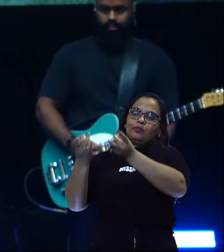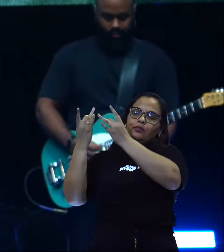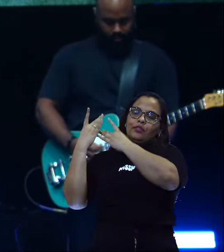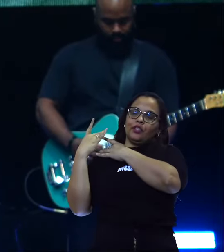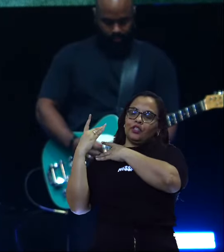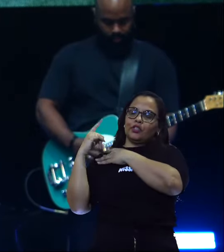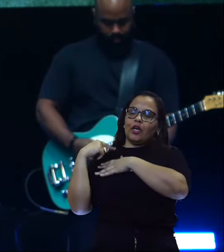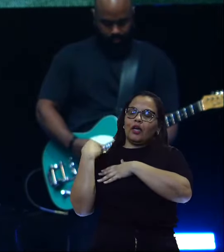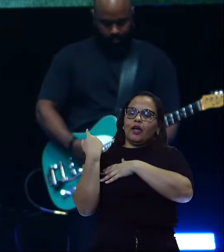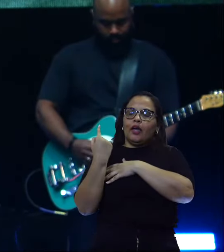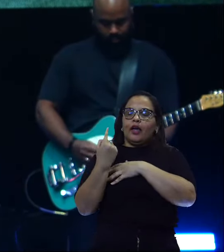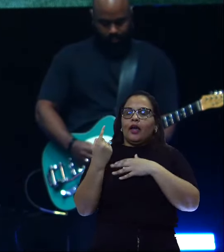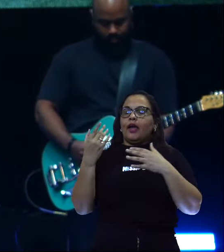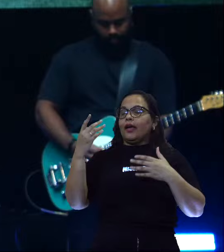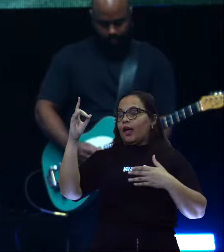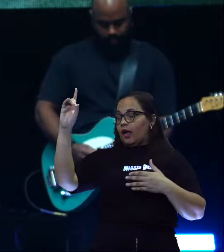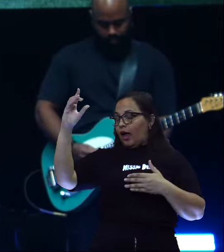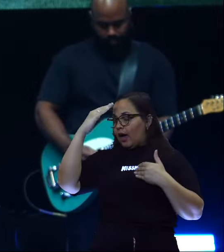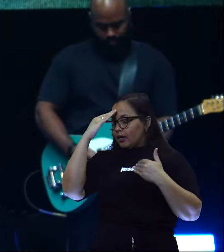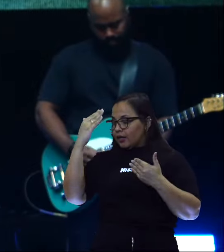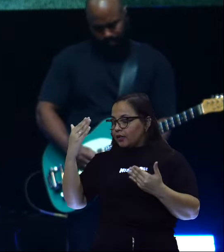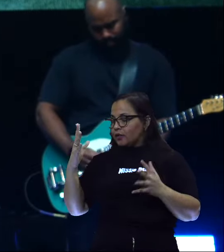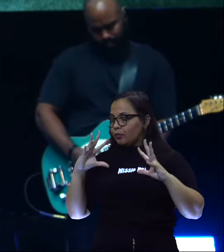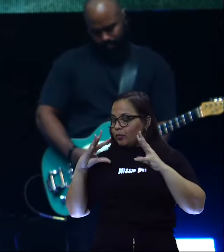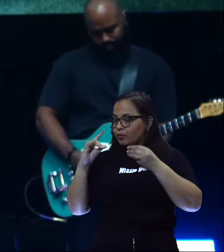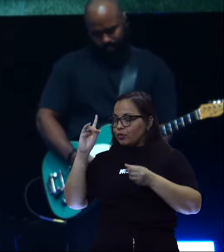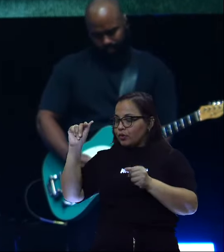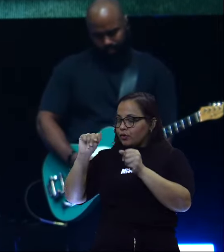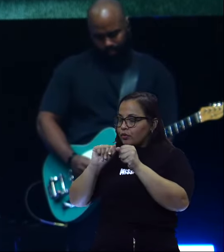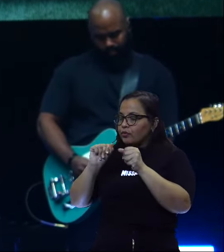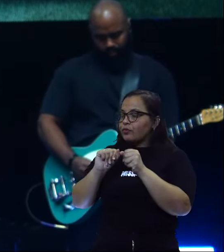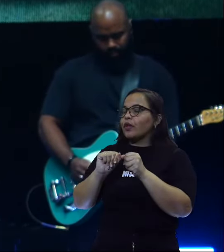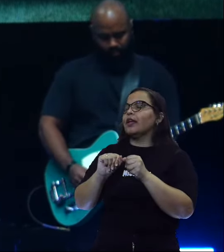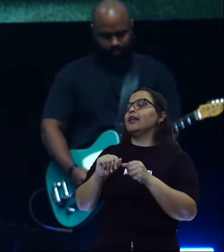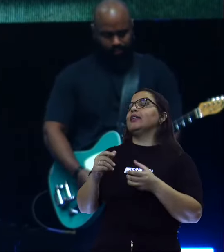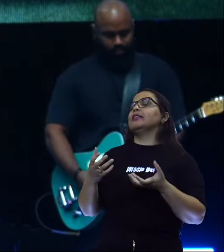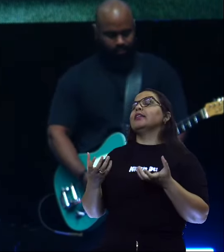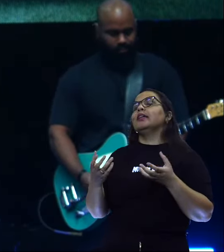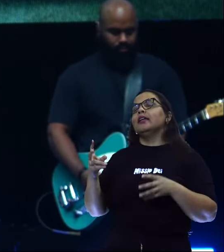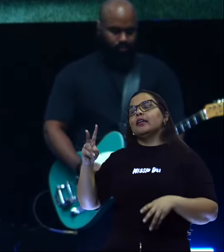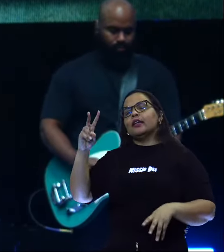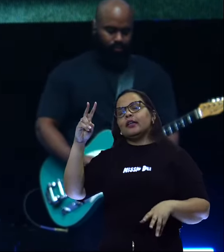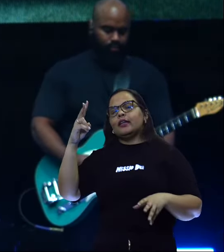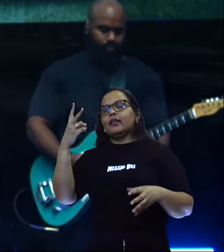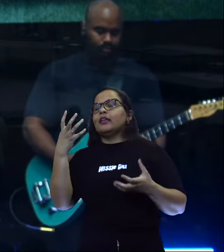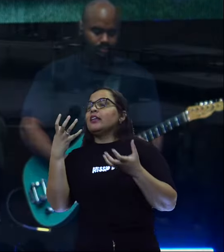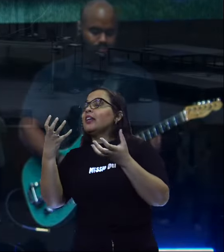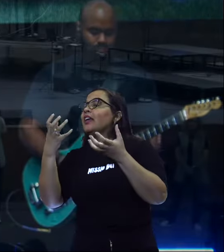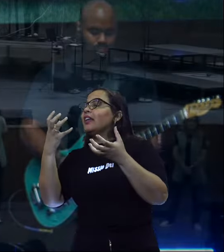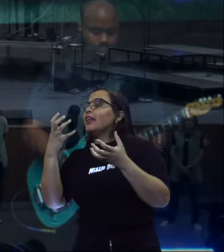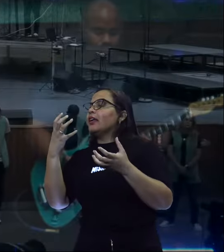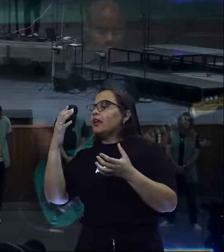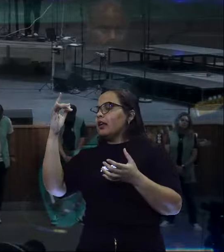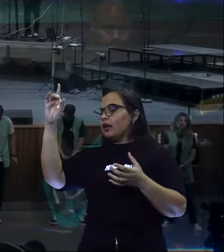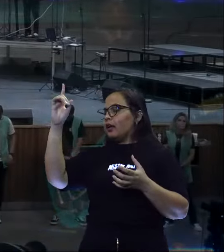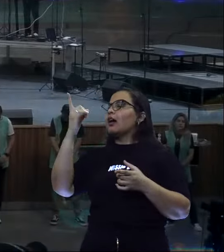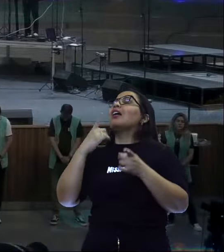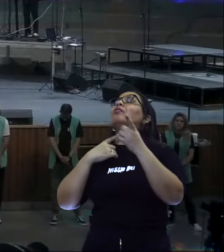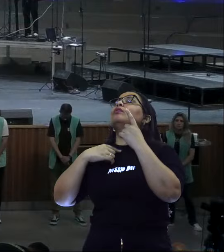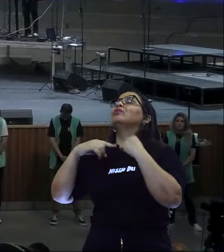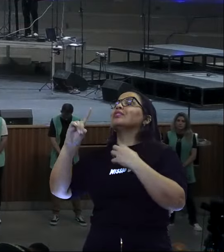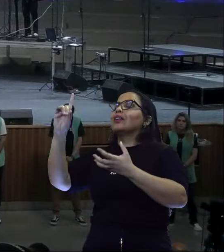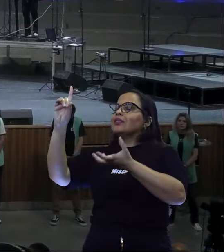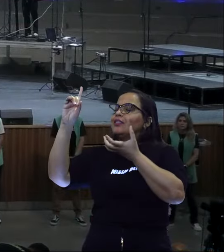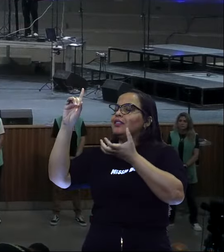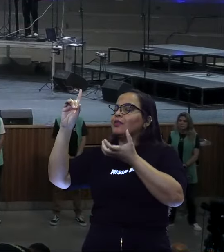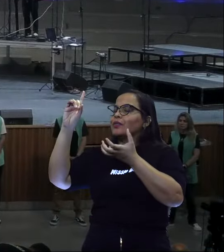frente realizar a Tua obra e ver, Deus, esse lugar cada vez mais ficar pequeno. Eu lembro quando os primeiros cultos, do segundo culto das